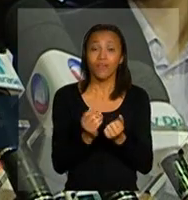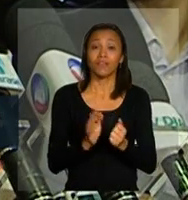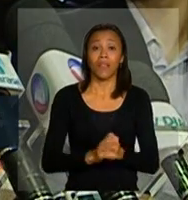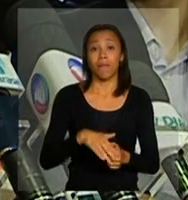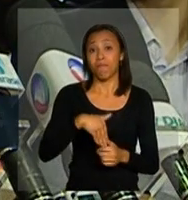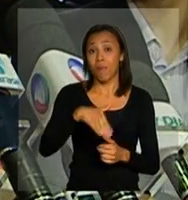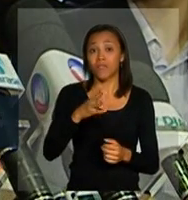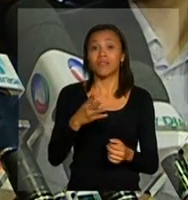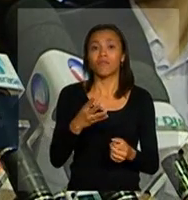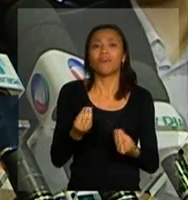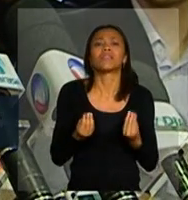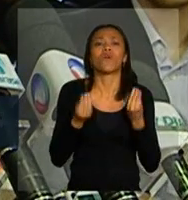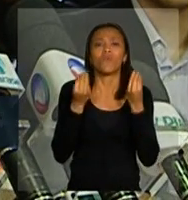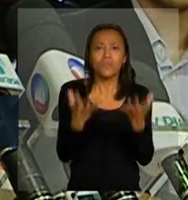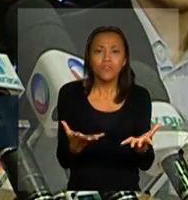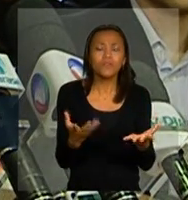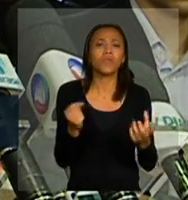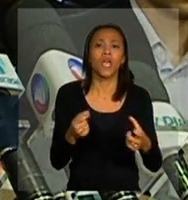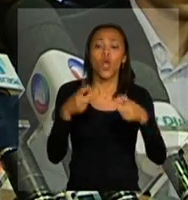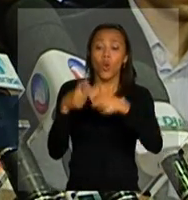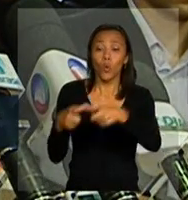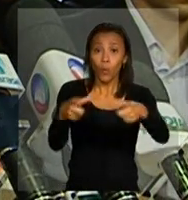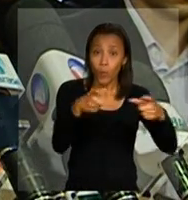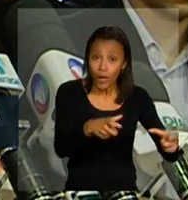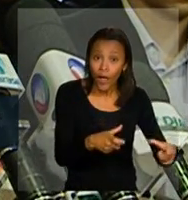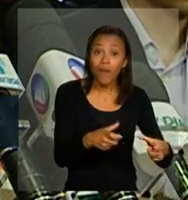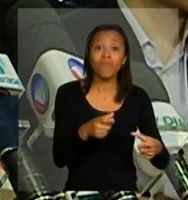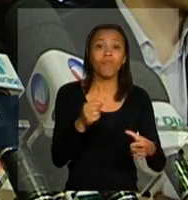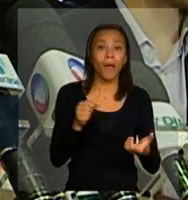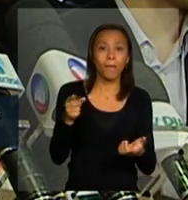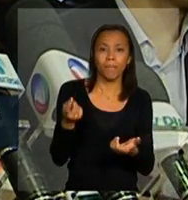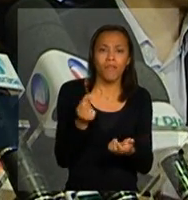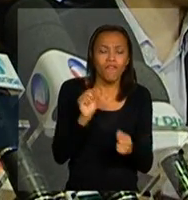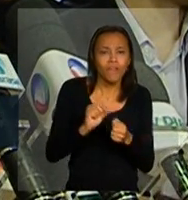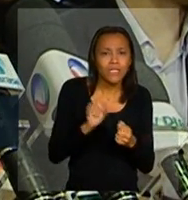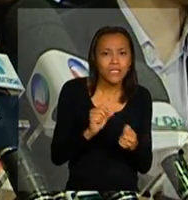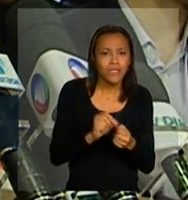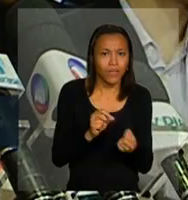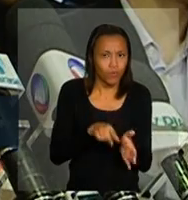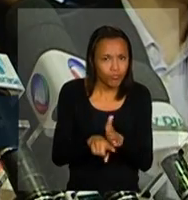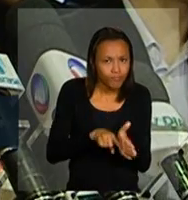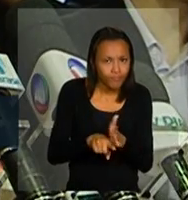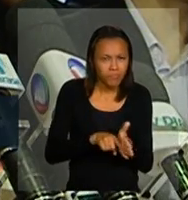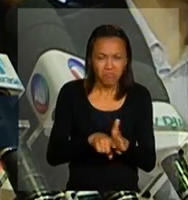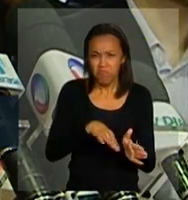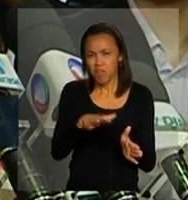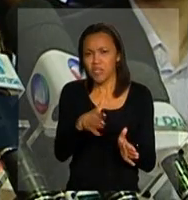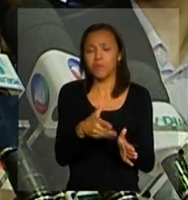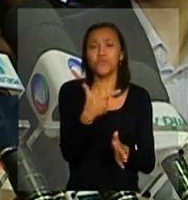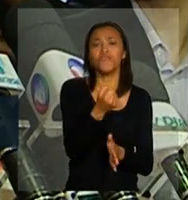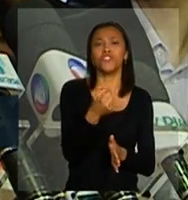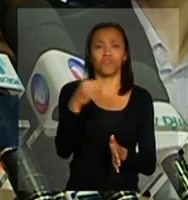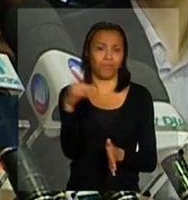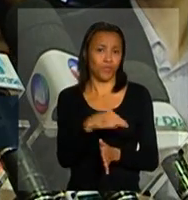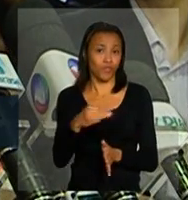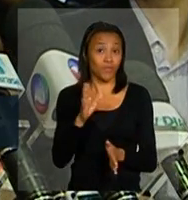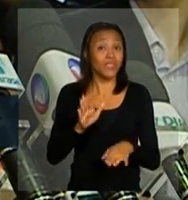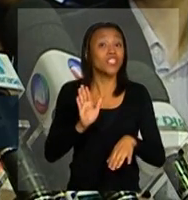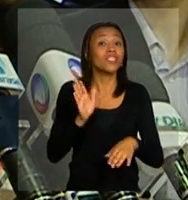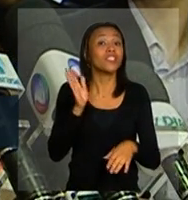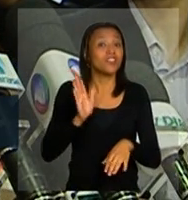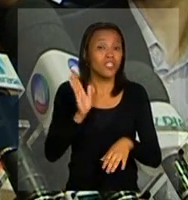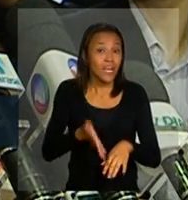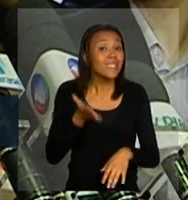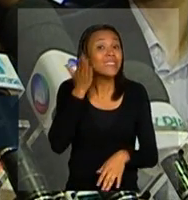população-alvo, serão oferecidos locais para realizar a testagem para o HIV. No teste rápido, em menos de 20 minutos você já sabe o resultado.